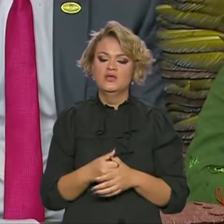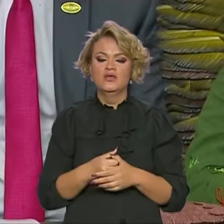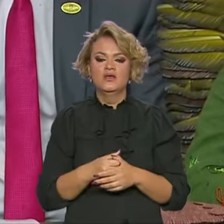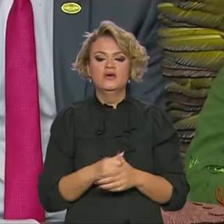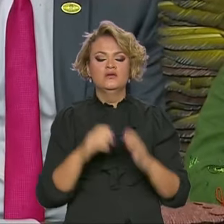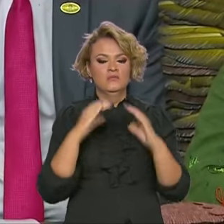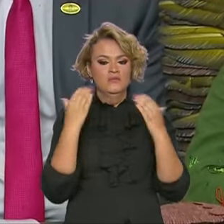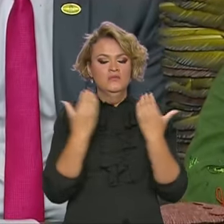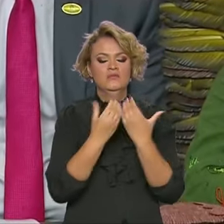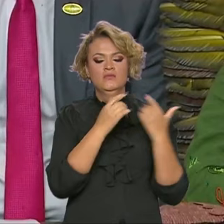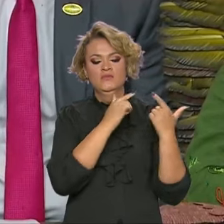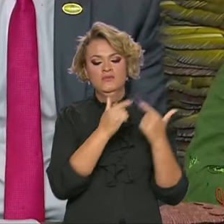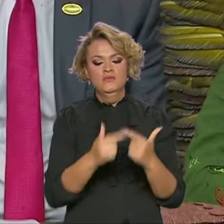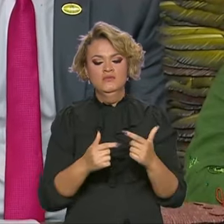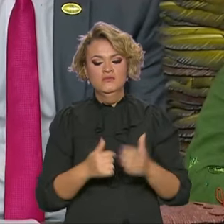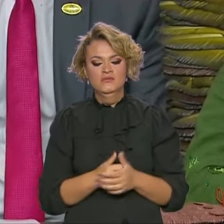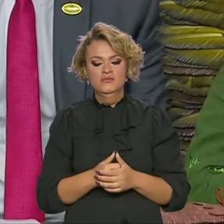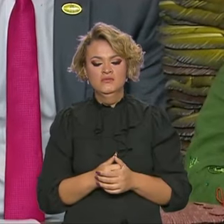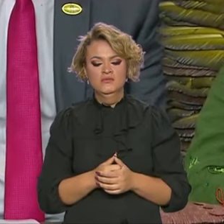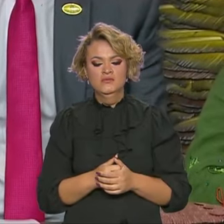e comunidades tradicionais,